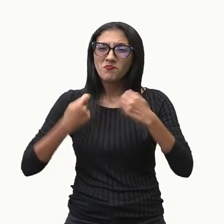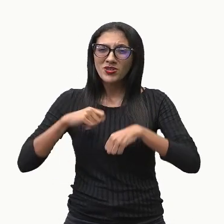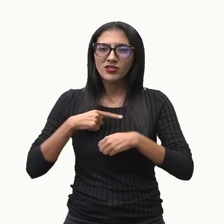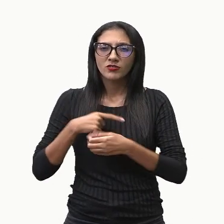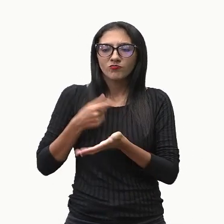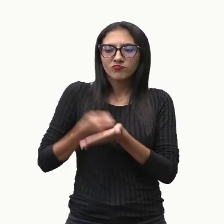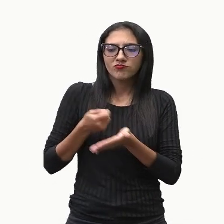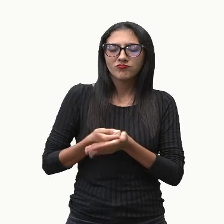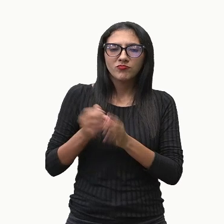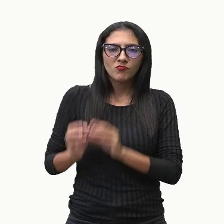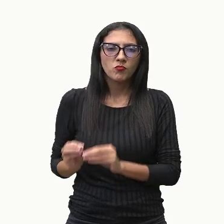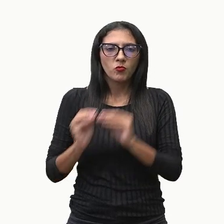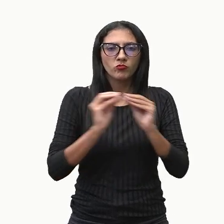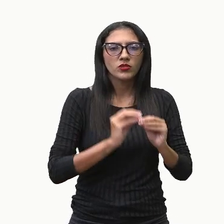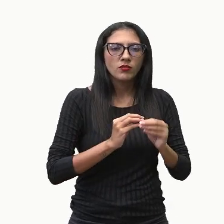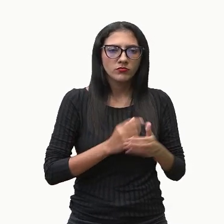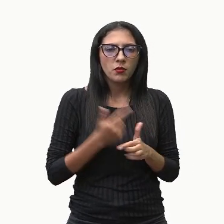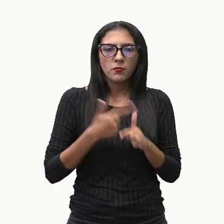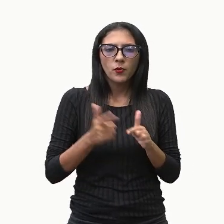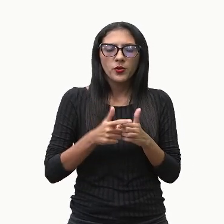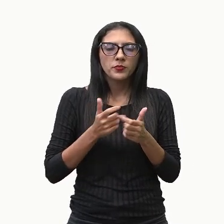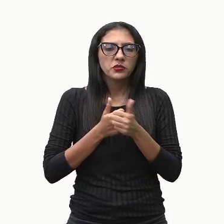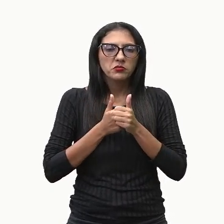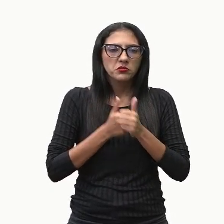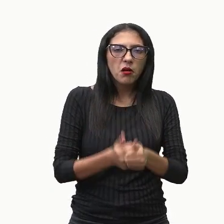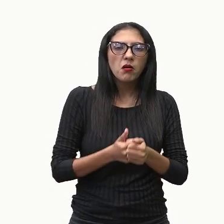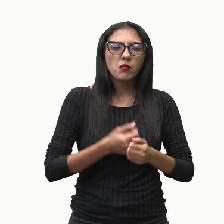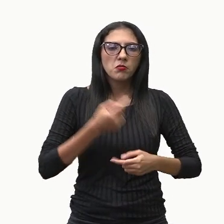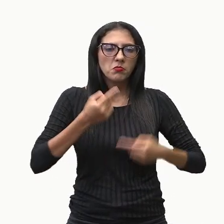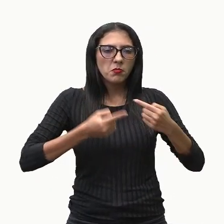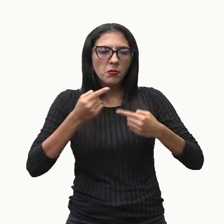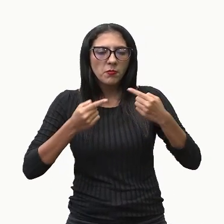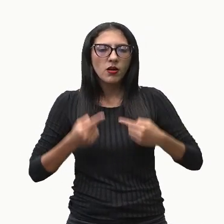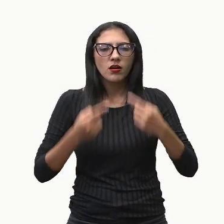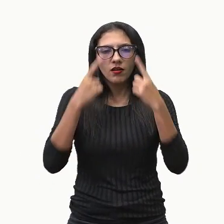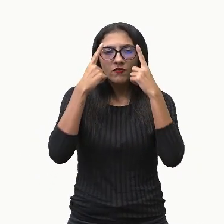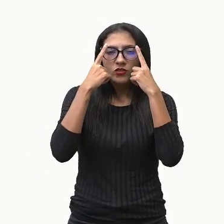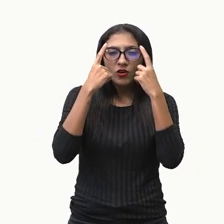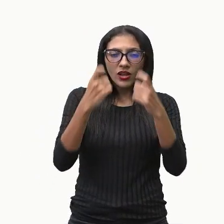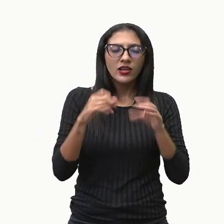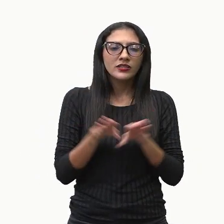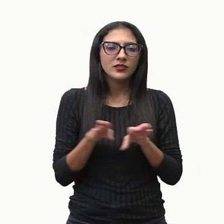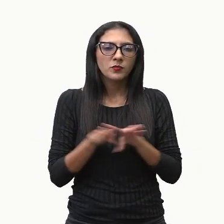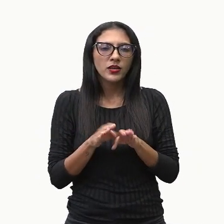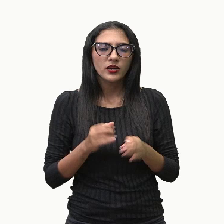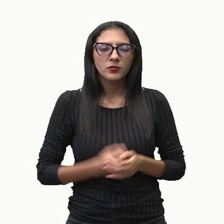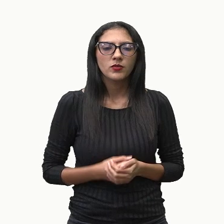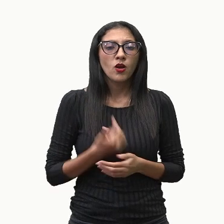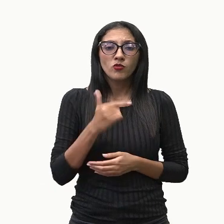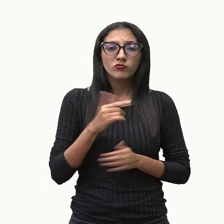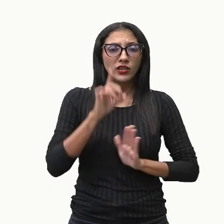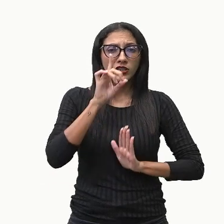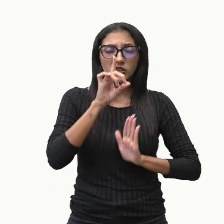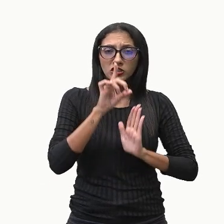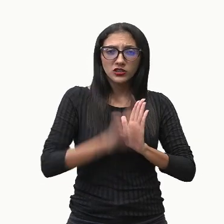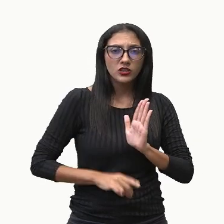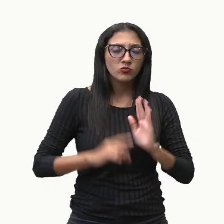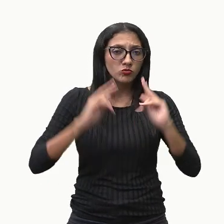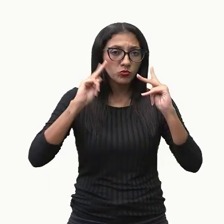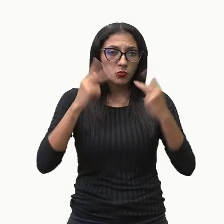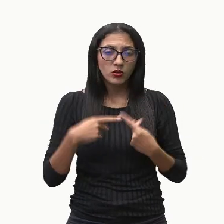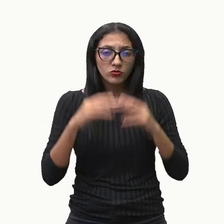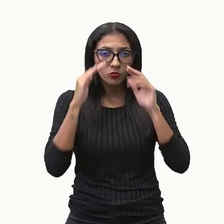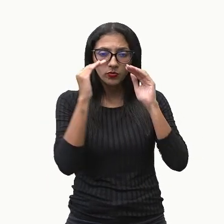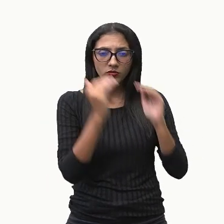obrigatoriamente, devido a perseguições, a conflitos, a violência, a violações de direitos humanos e também a eventos